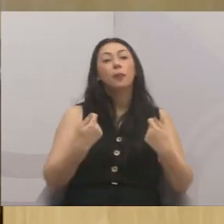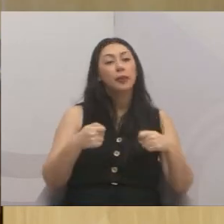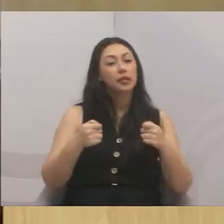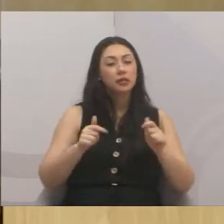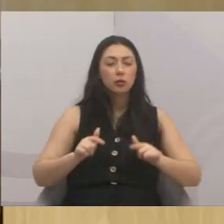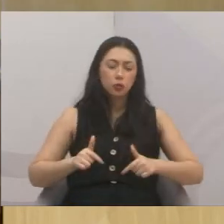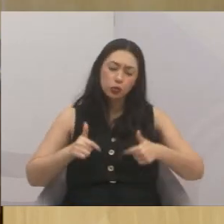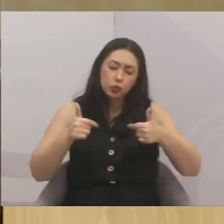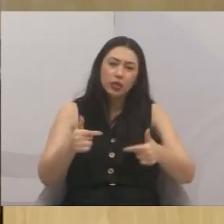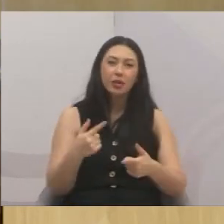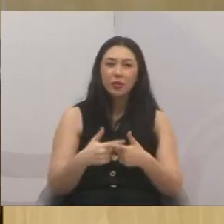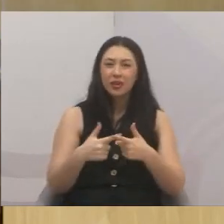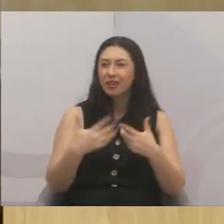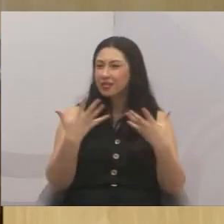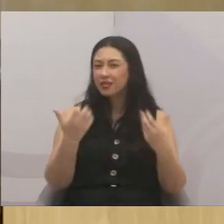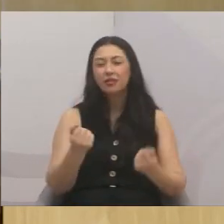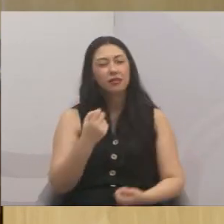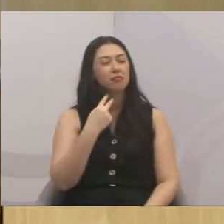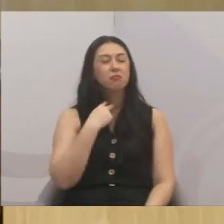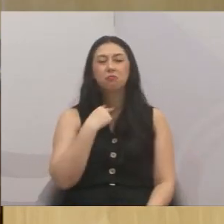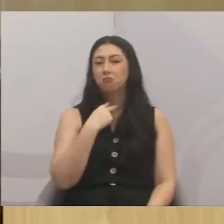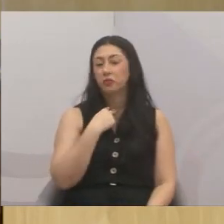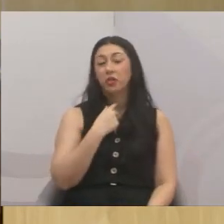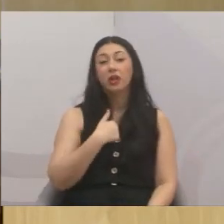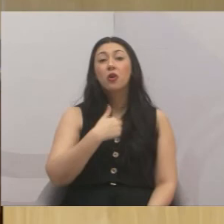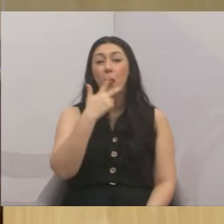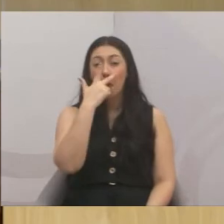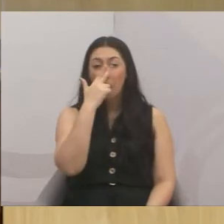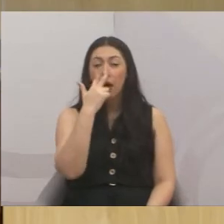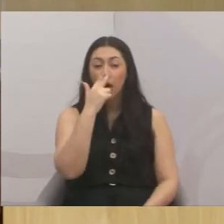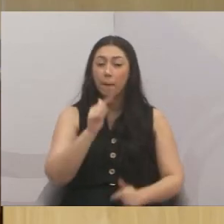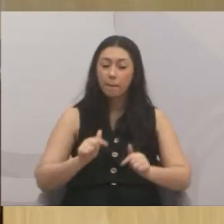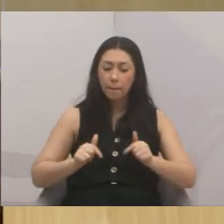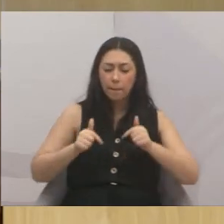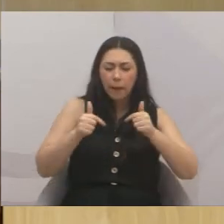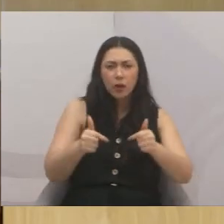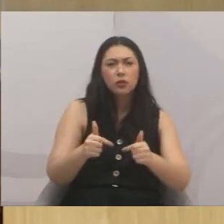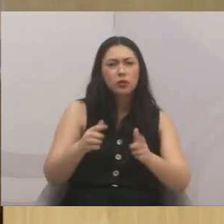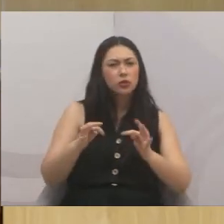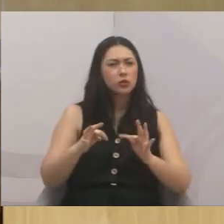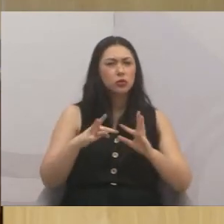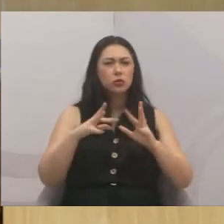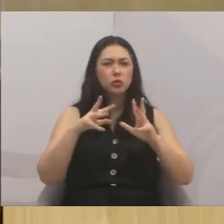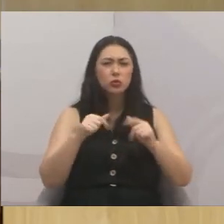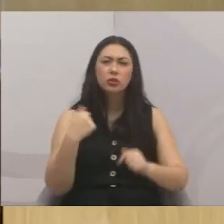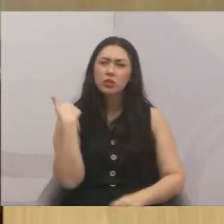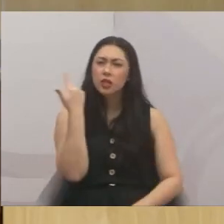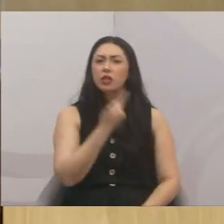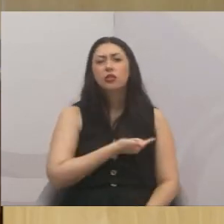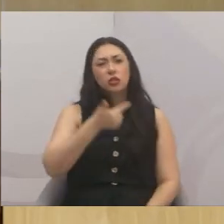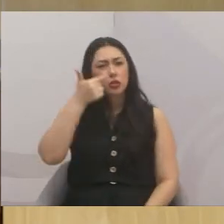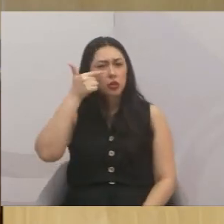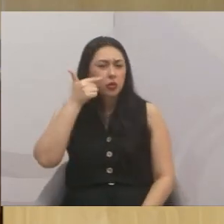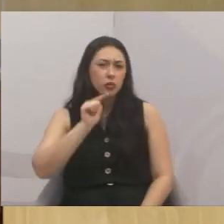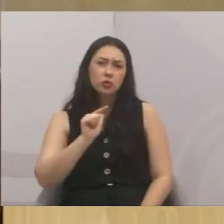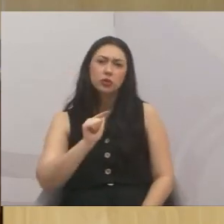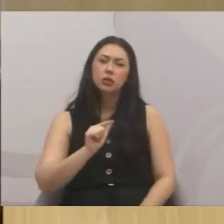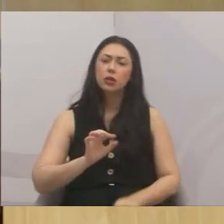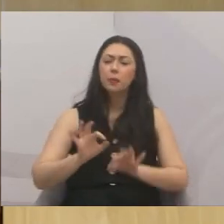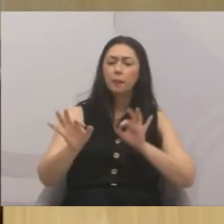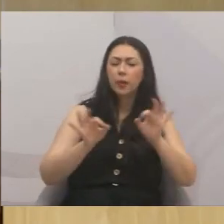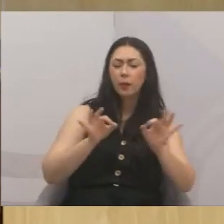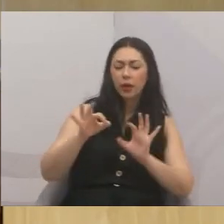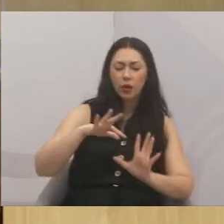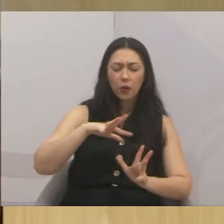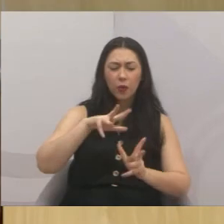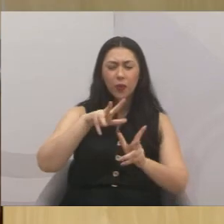não dá mais para tolerar. Eu acho que é uma luta de todos nós, para que a gente possa construir um mundo diferente, um mundo novo,